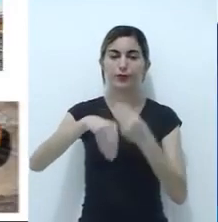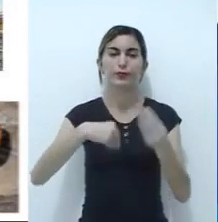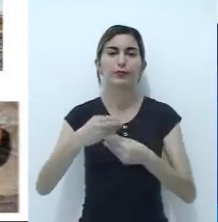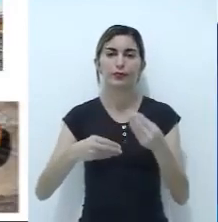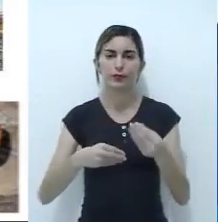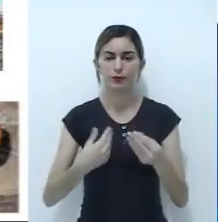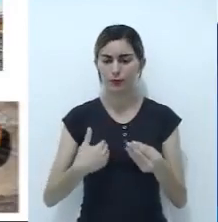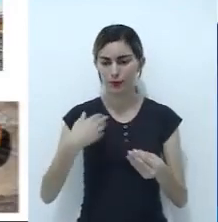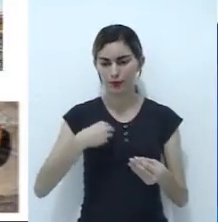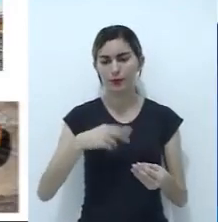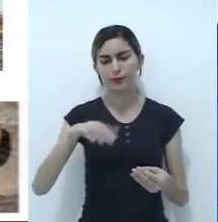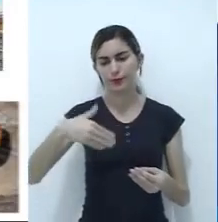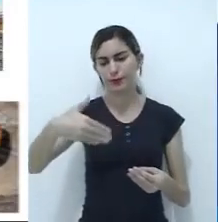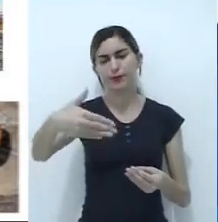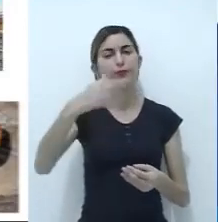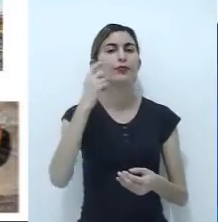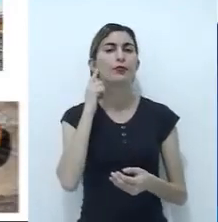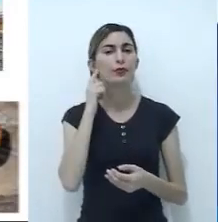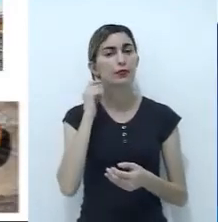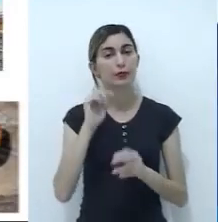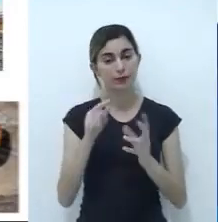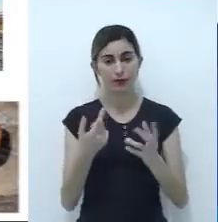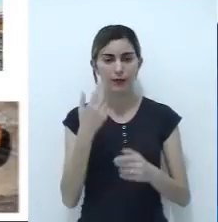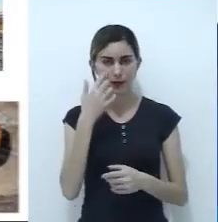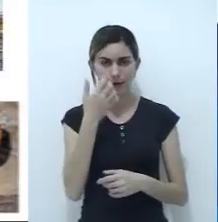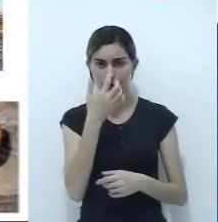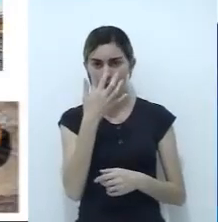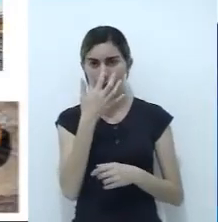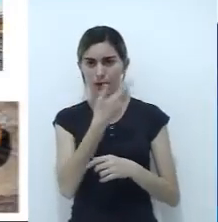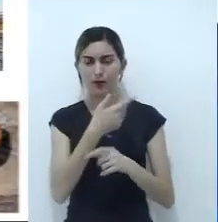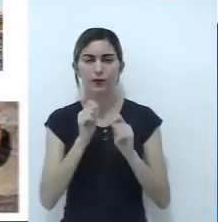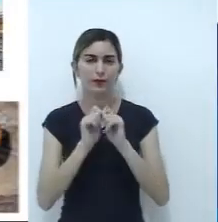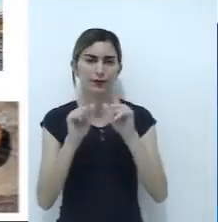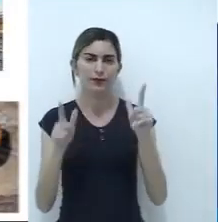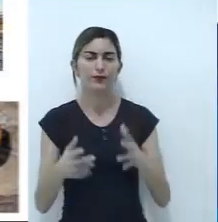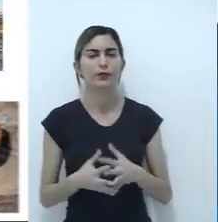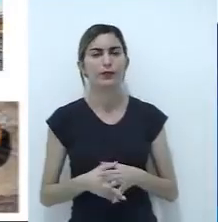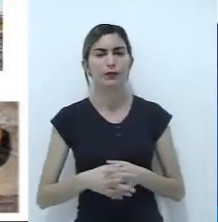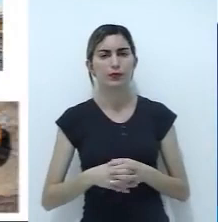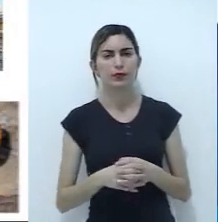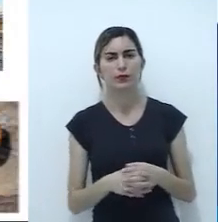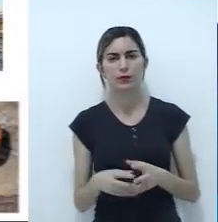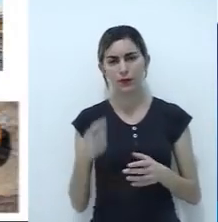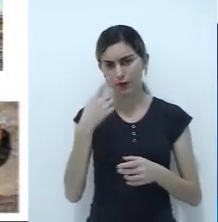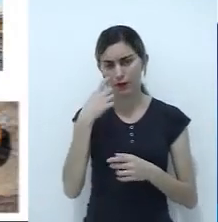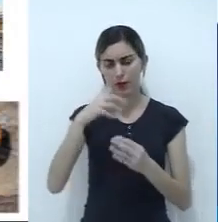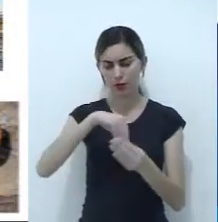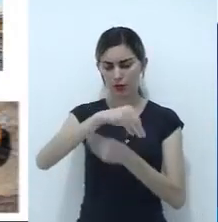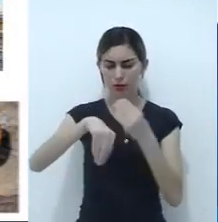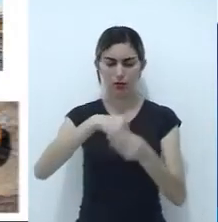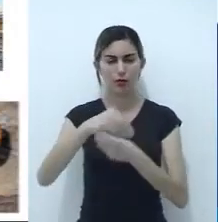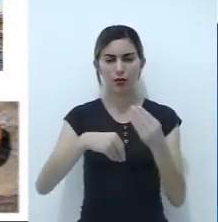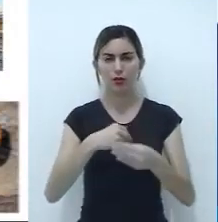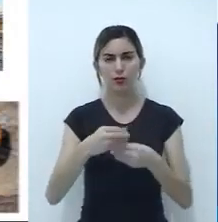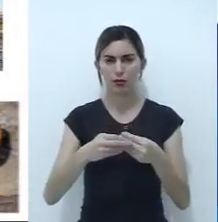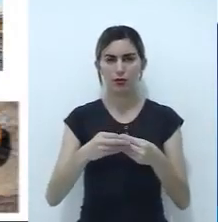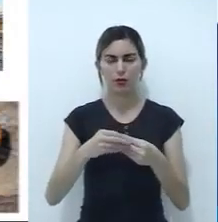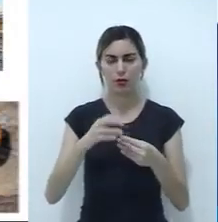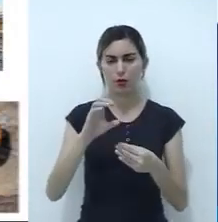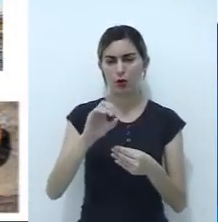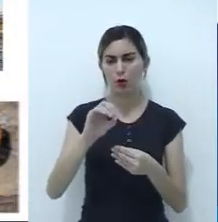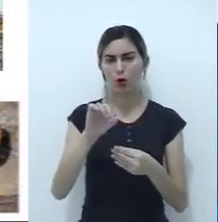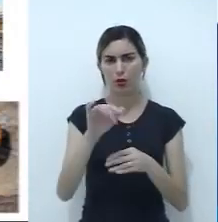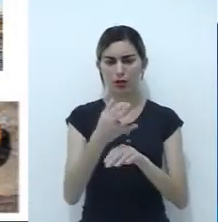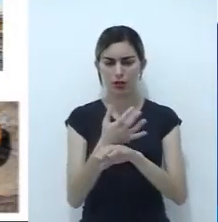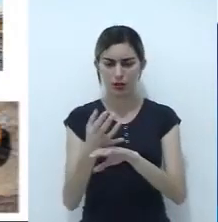reações do nosso cotidiano, que nessa linda imagem a gente pode ver essas reações. Uma reação